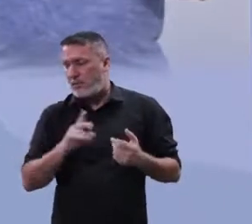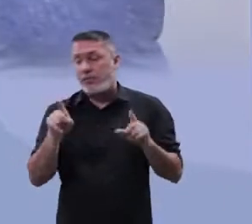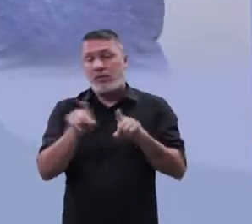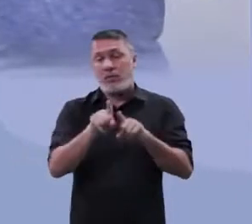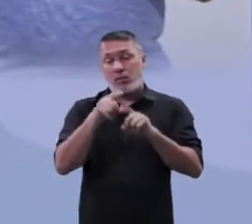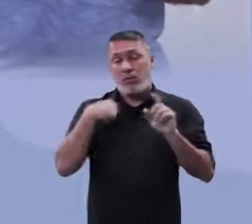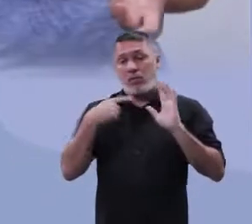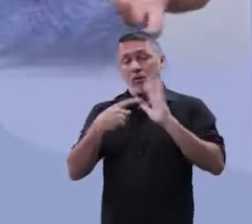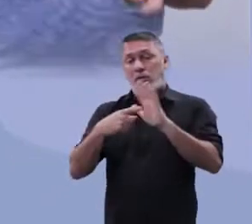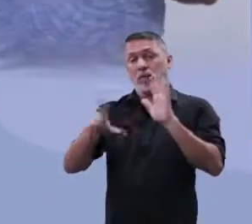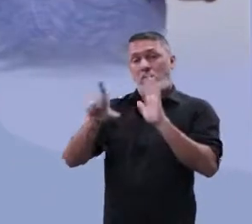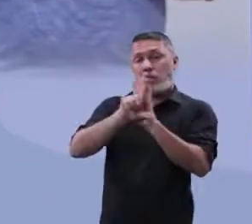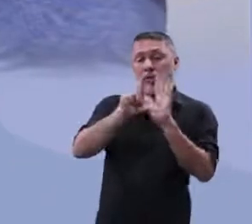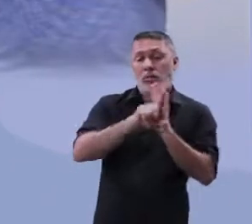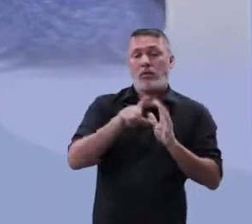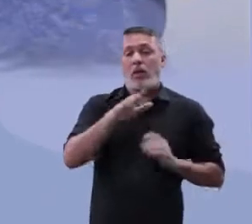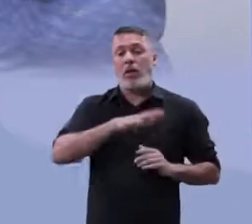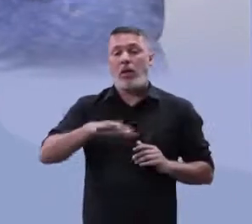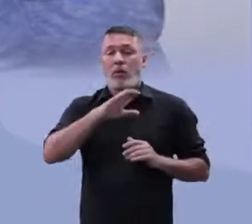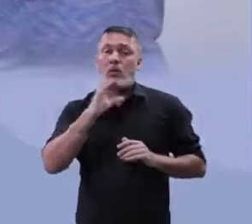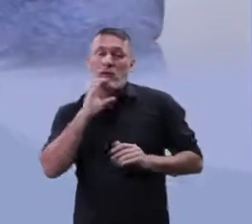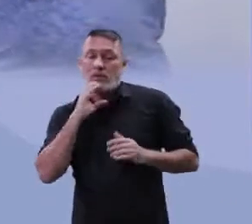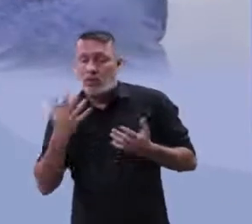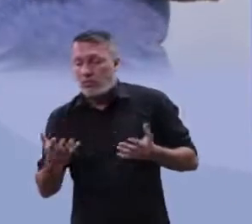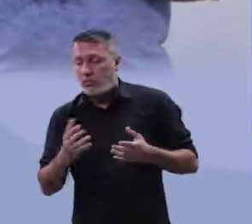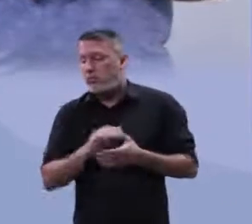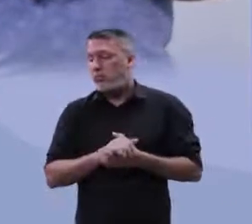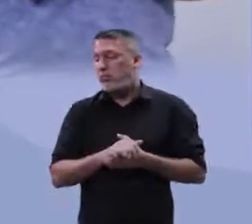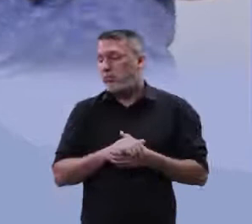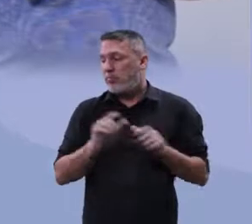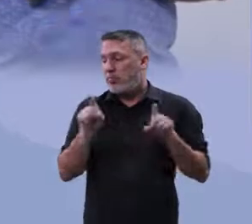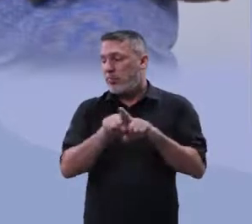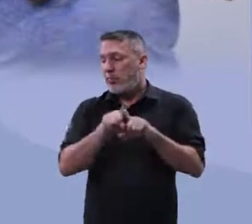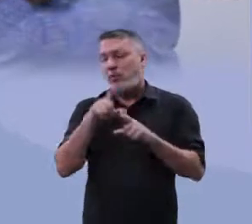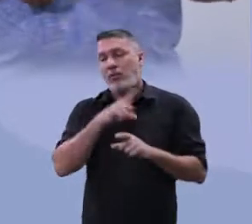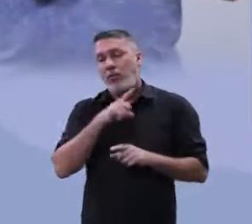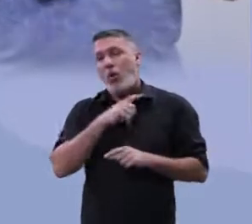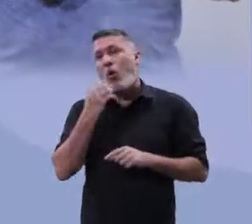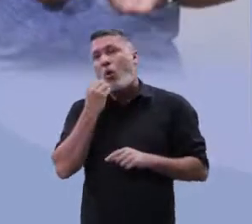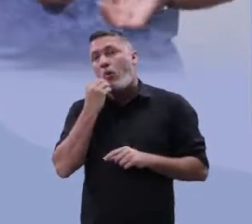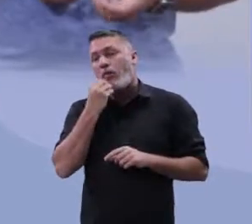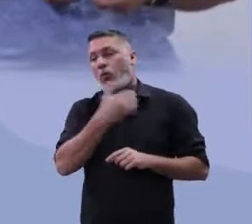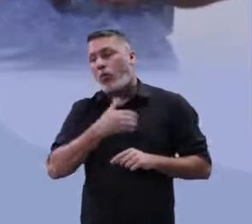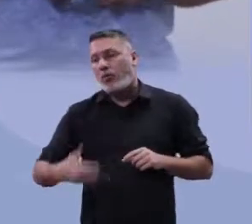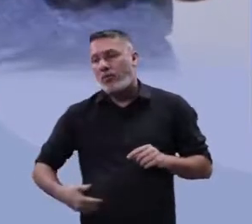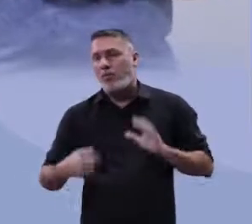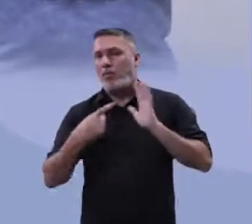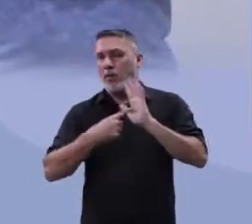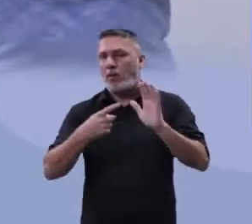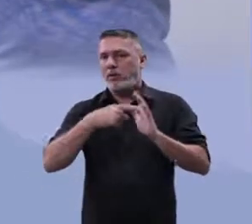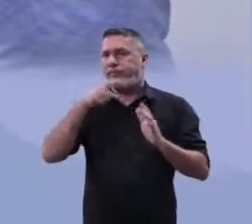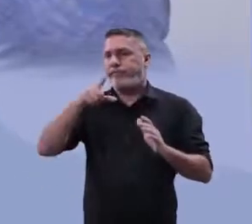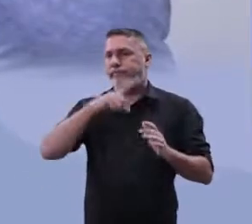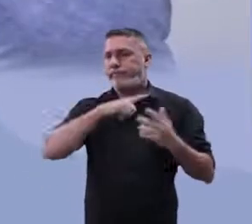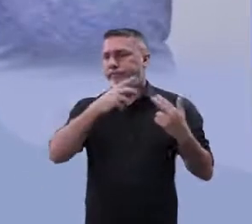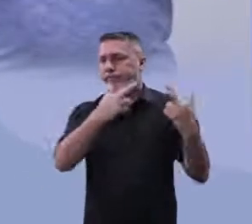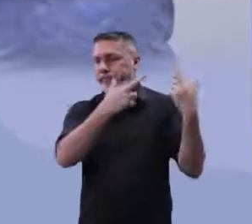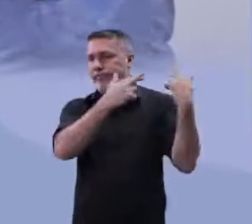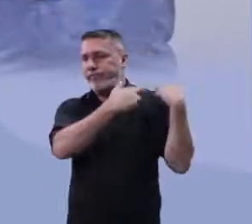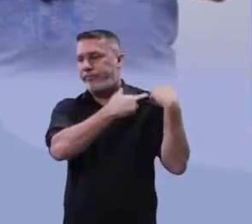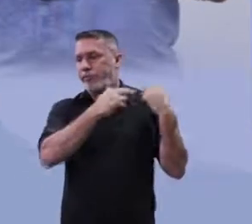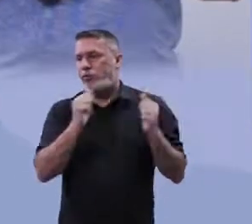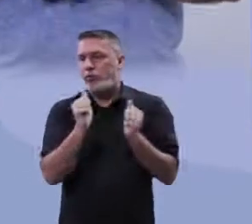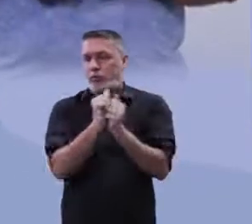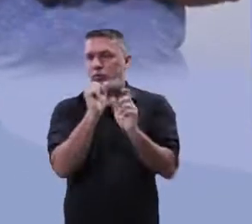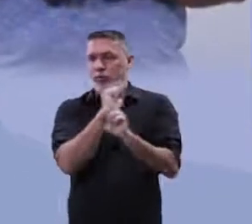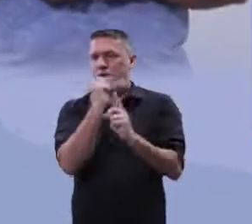país. Mostrar algumas leis como a área do conhecimento e, obviamente, o governo, mais uma vez, aí, sendo o grande